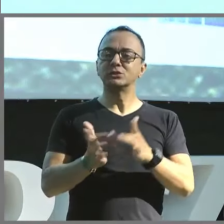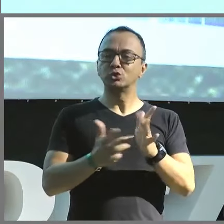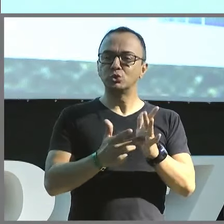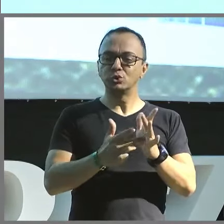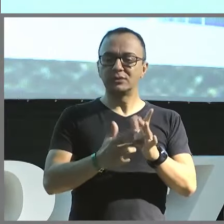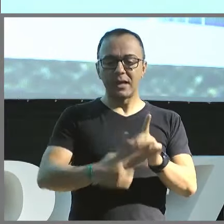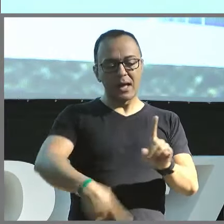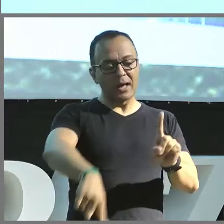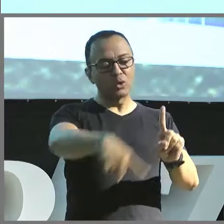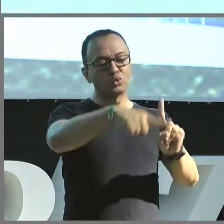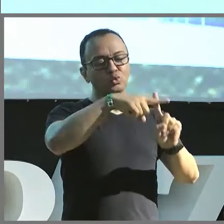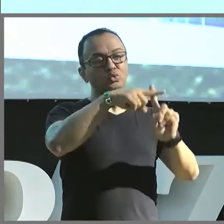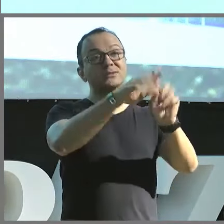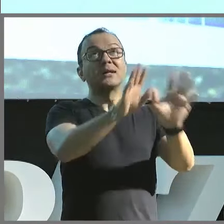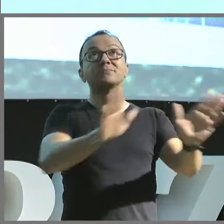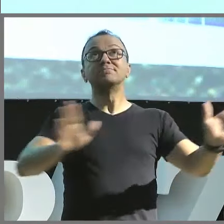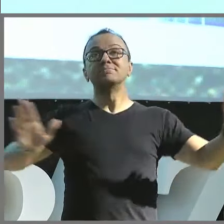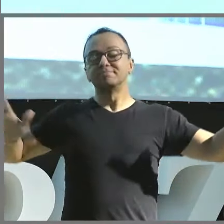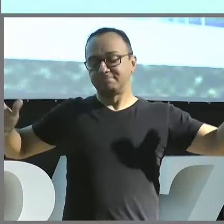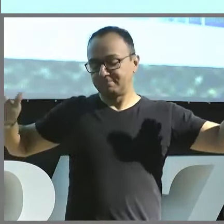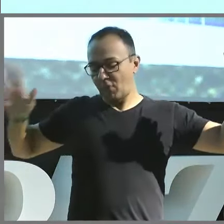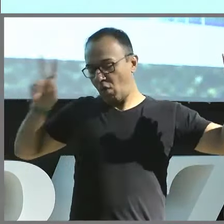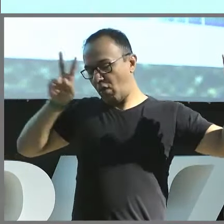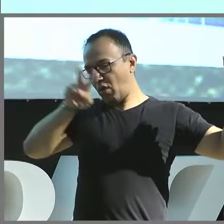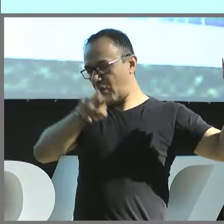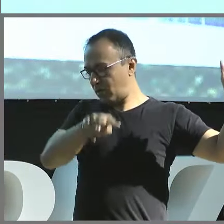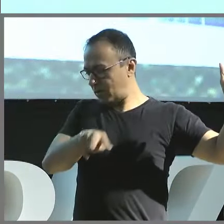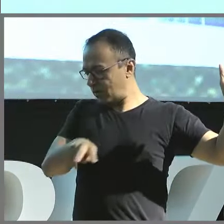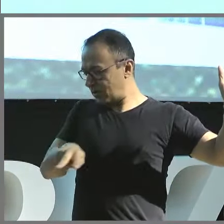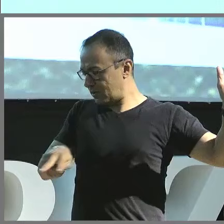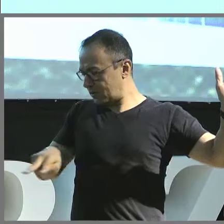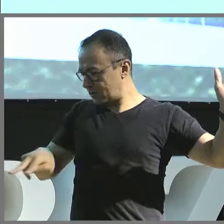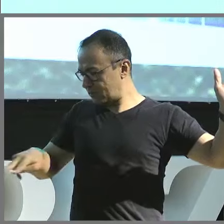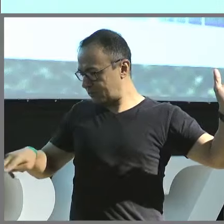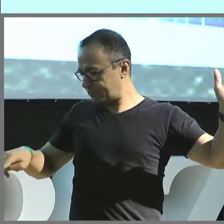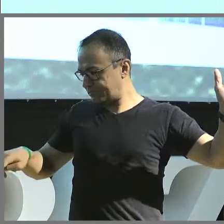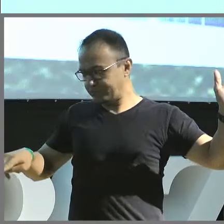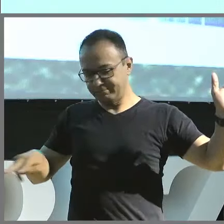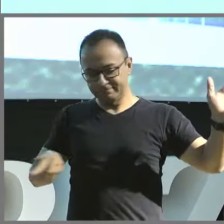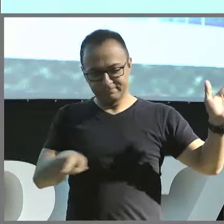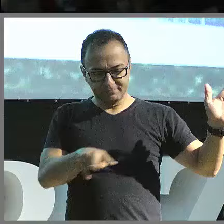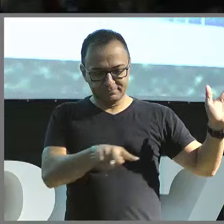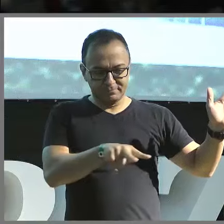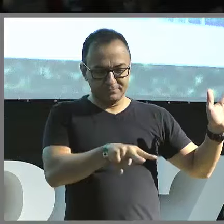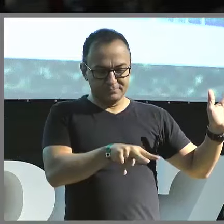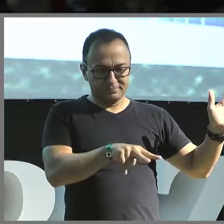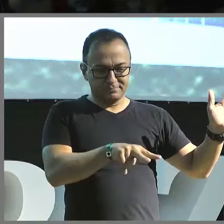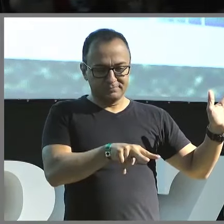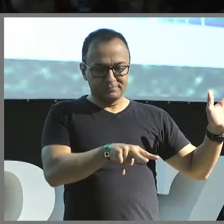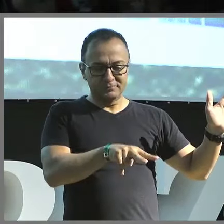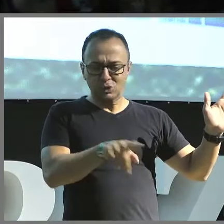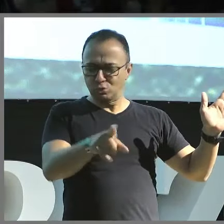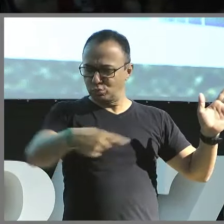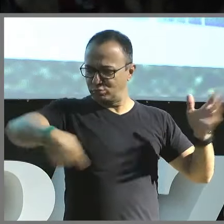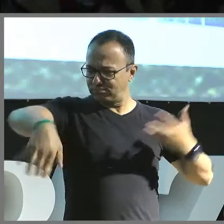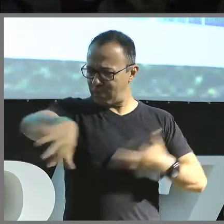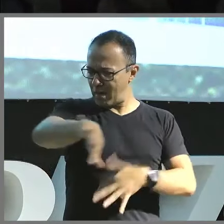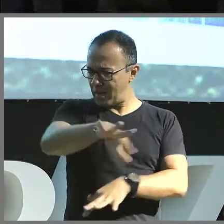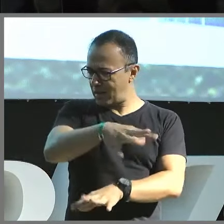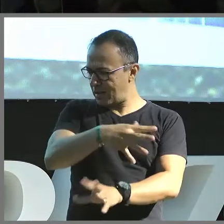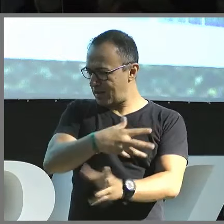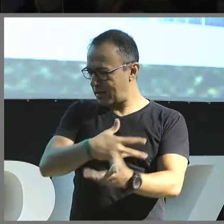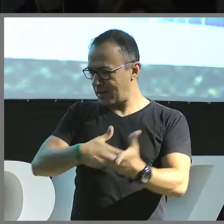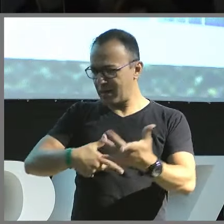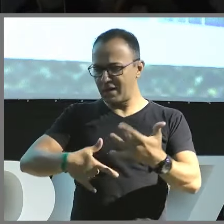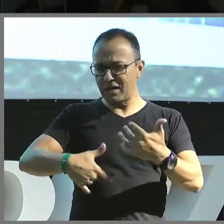essa frase, diante da turba enlouquecida e dominada pelo poder político da época, que dizia: tu